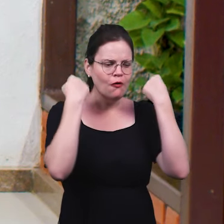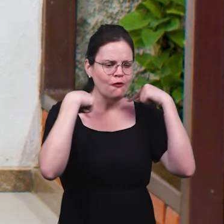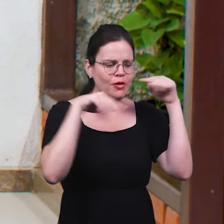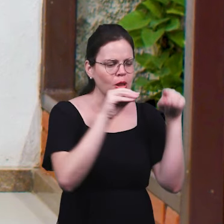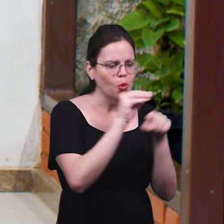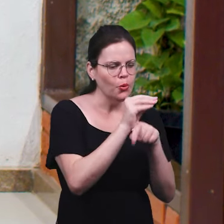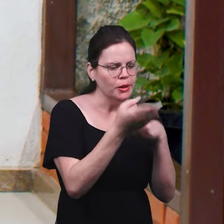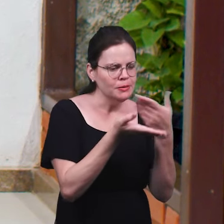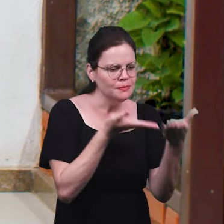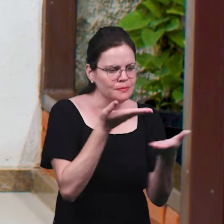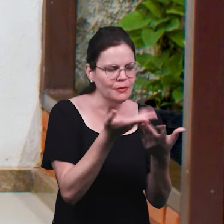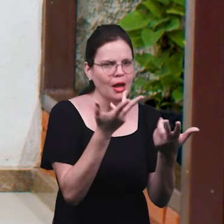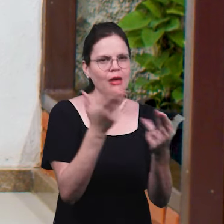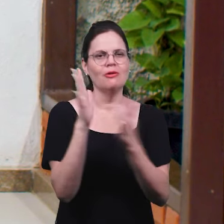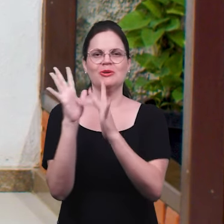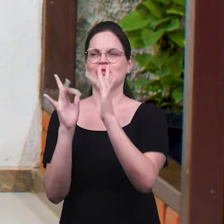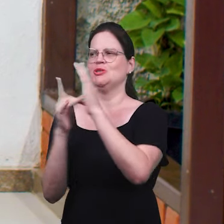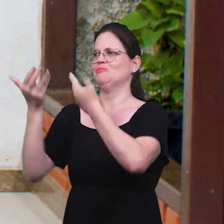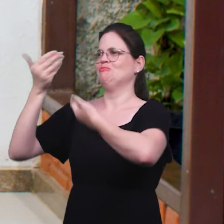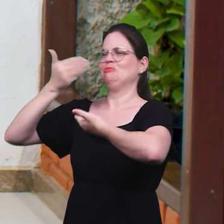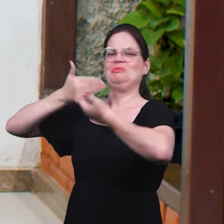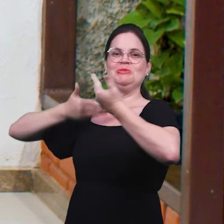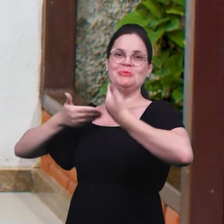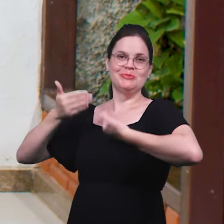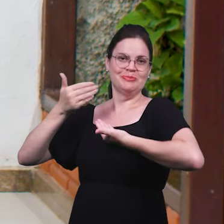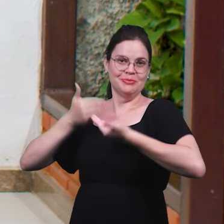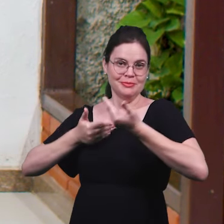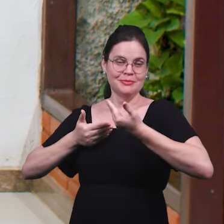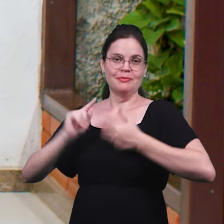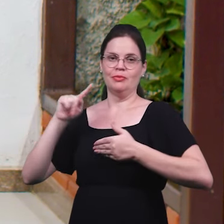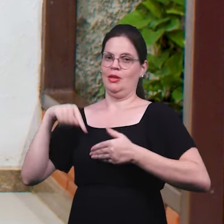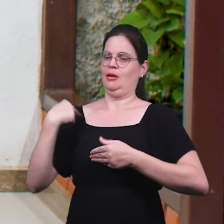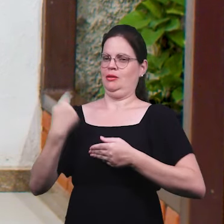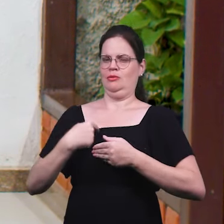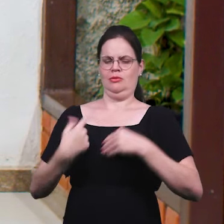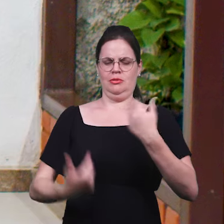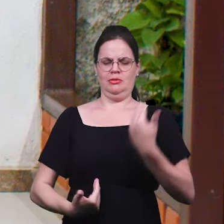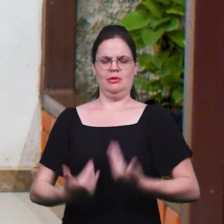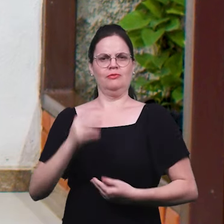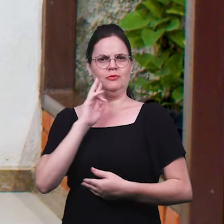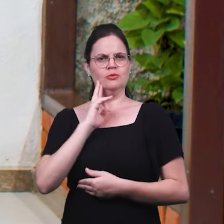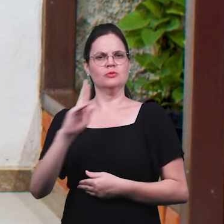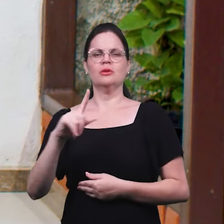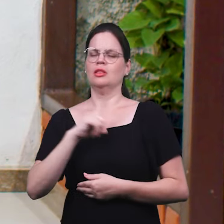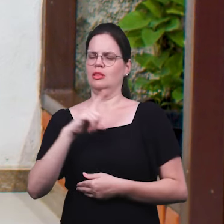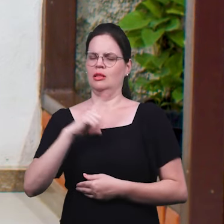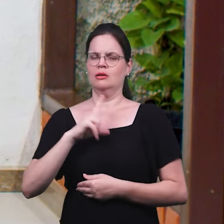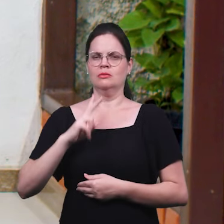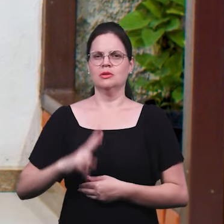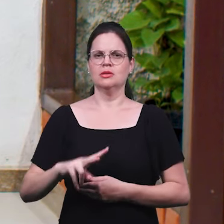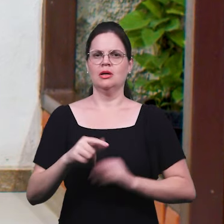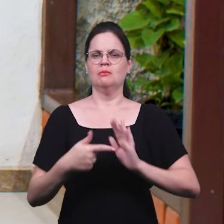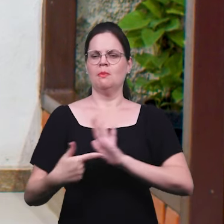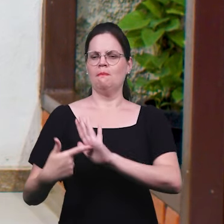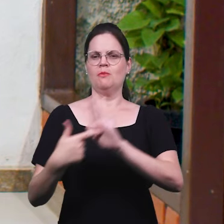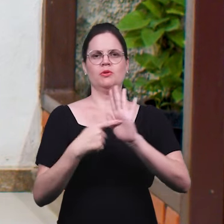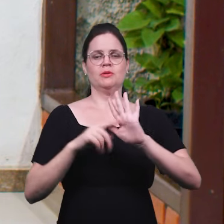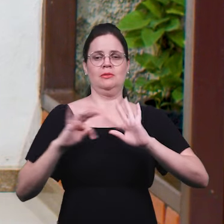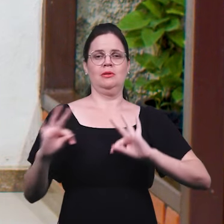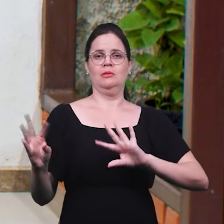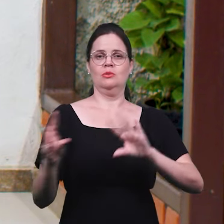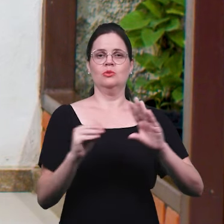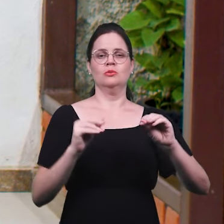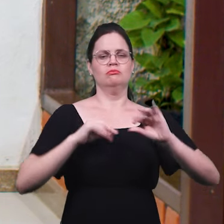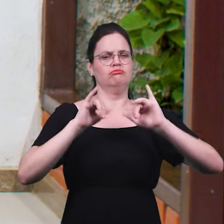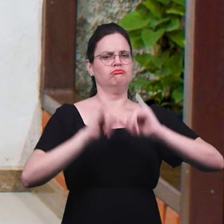tem ouvido as nossas petições. E nós que somos servos do Senhor, nós temos mostrado à igreja,